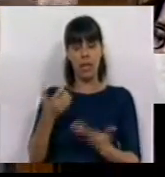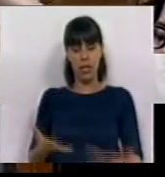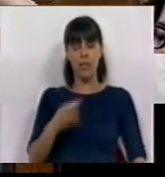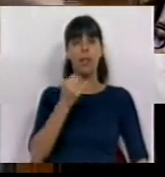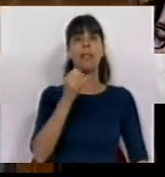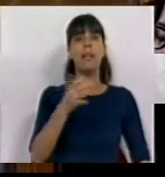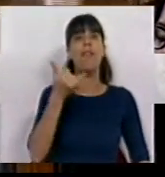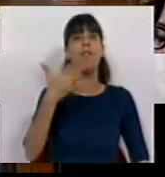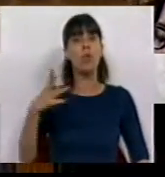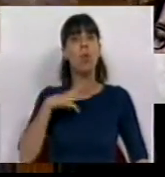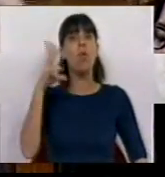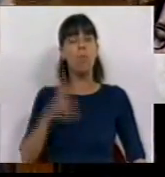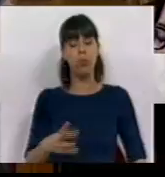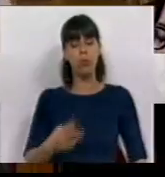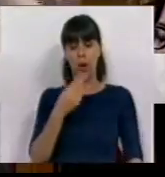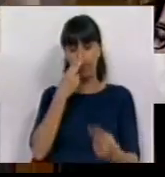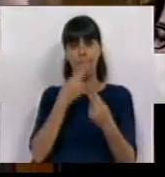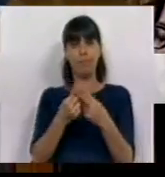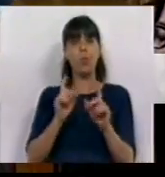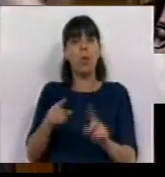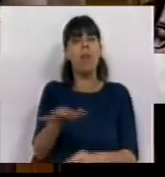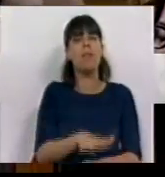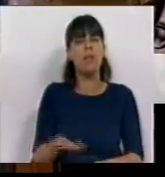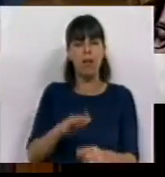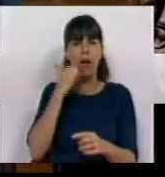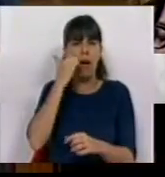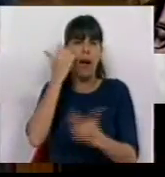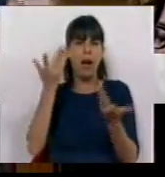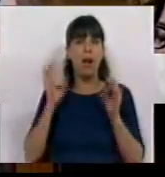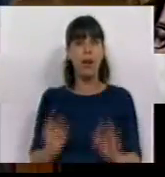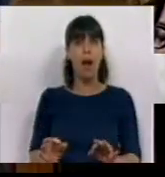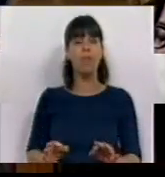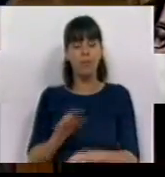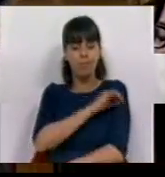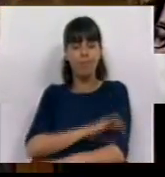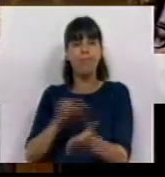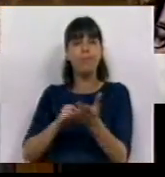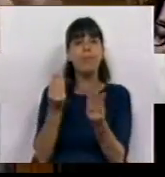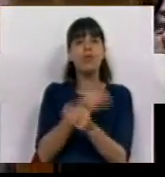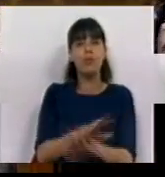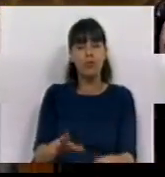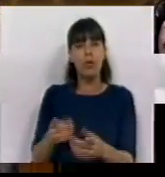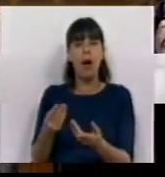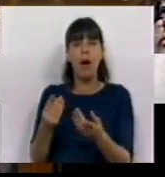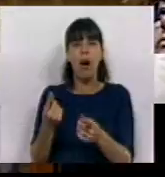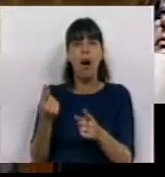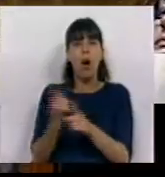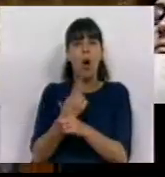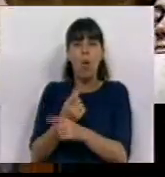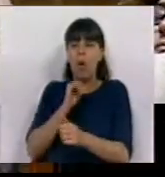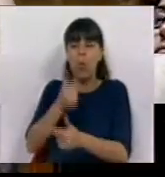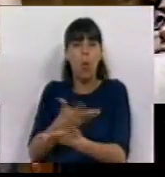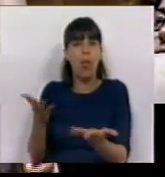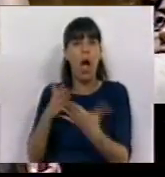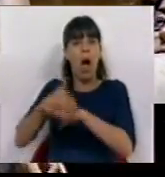século XXI, Portugal está confrontado com uma situação gravíssima de pobreza infantil e de privação material. E